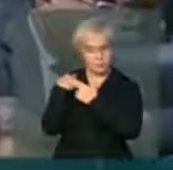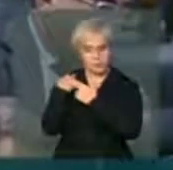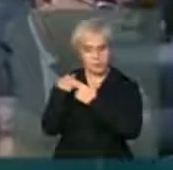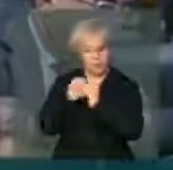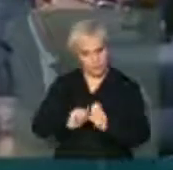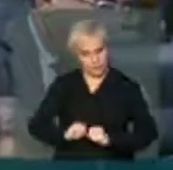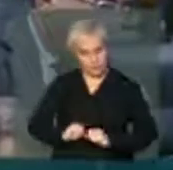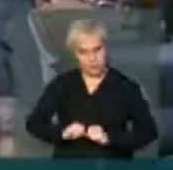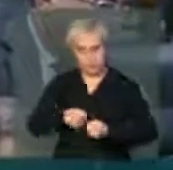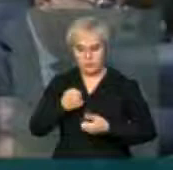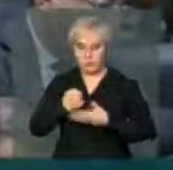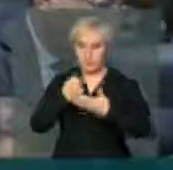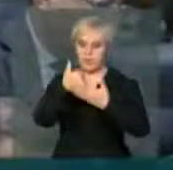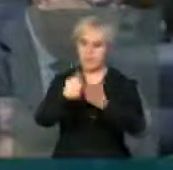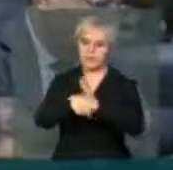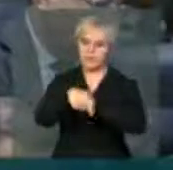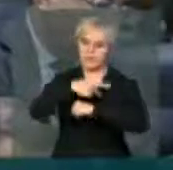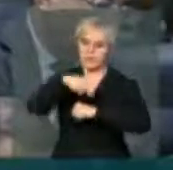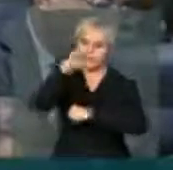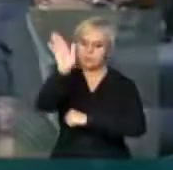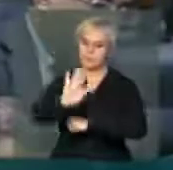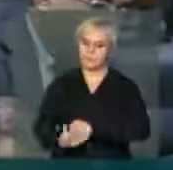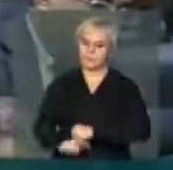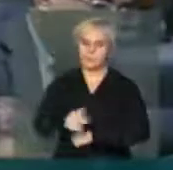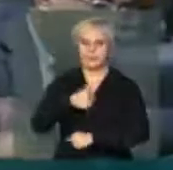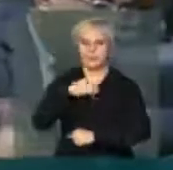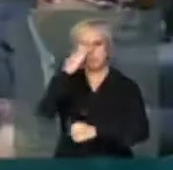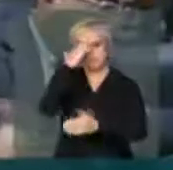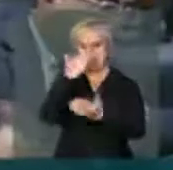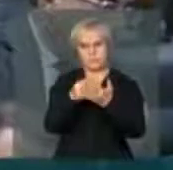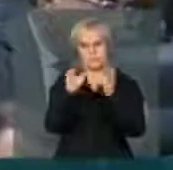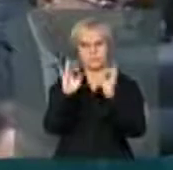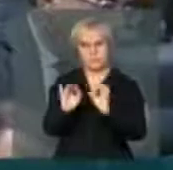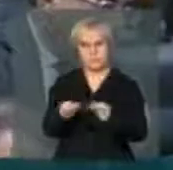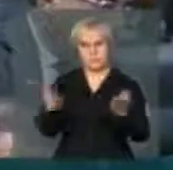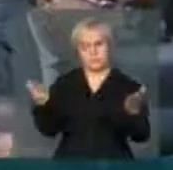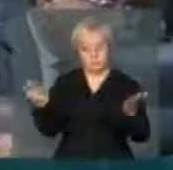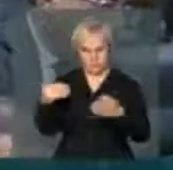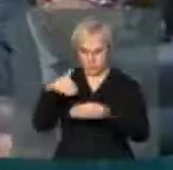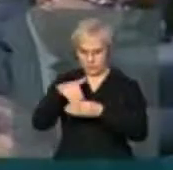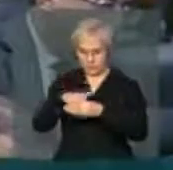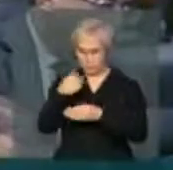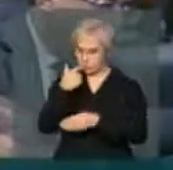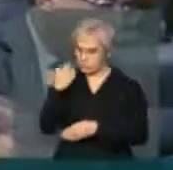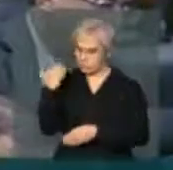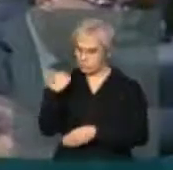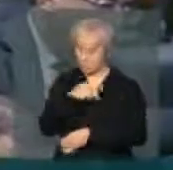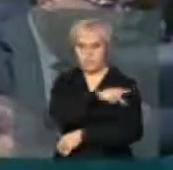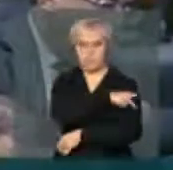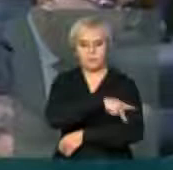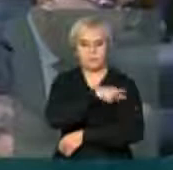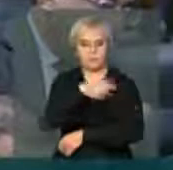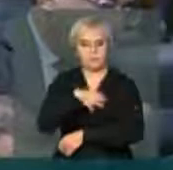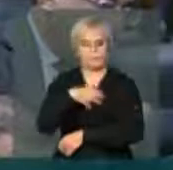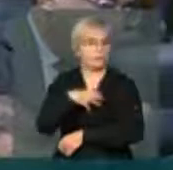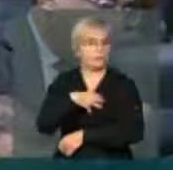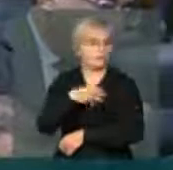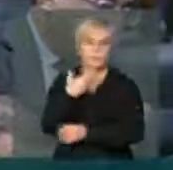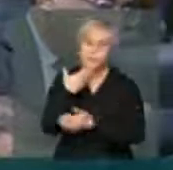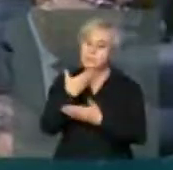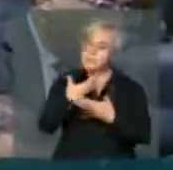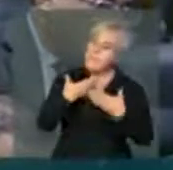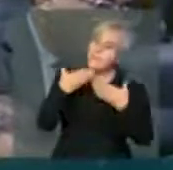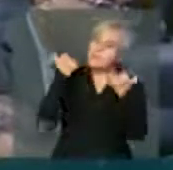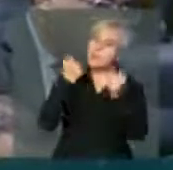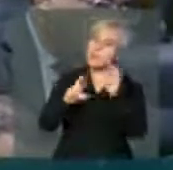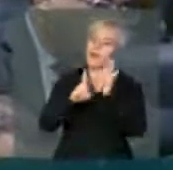responsável em prol do nosso Brasil. Eu tenho absoluta convicção que nessa eleição o Piauí se sente muito mais representado